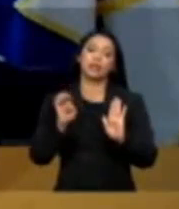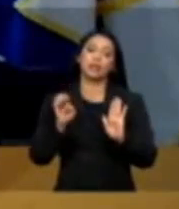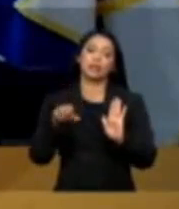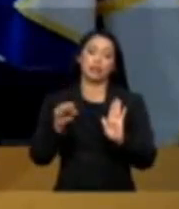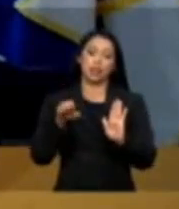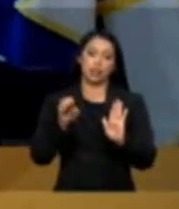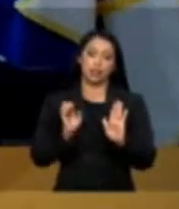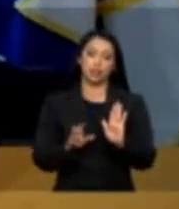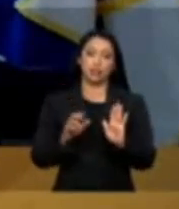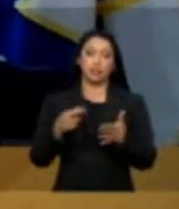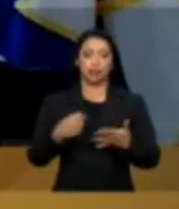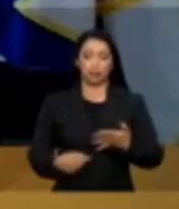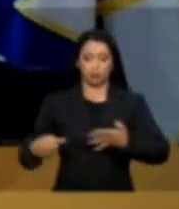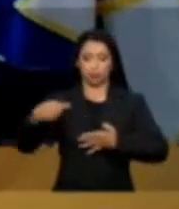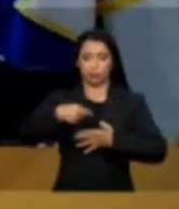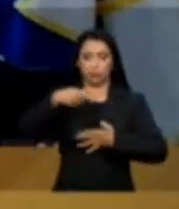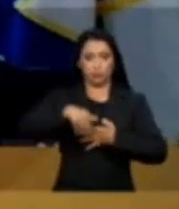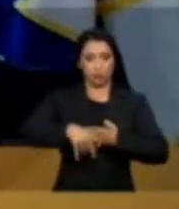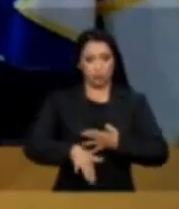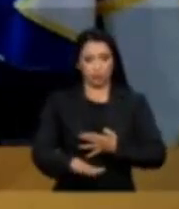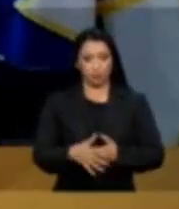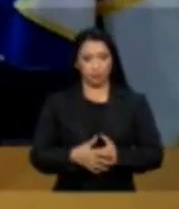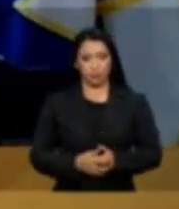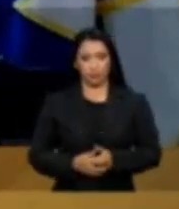tese de repercussão geral.